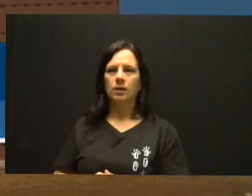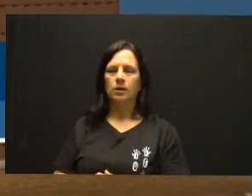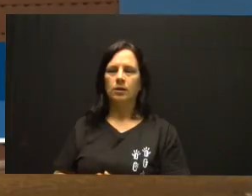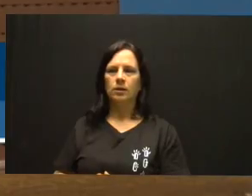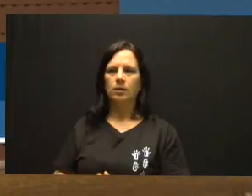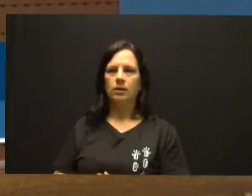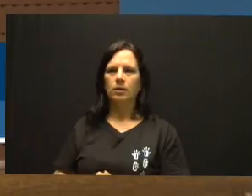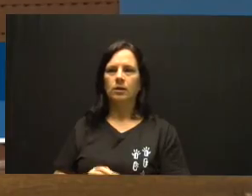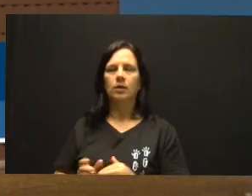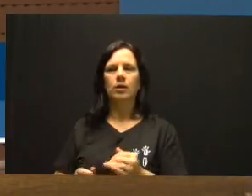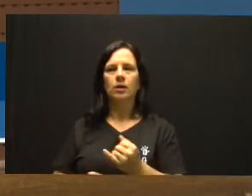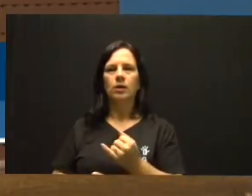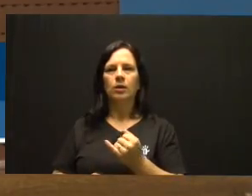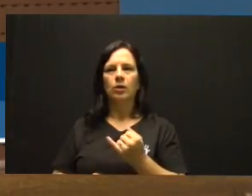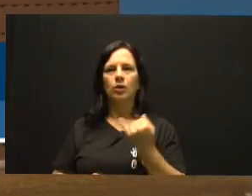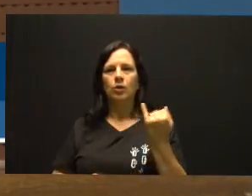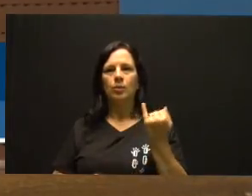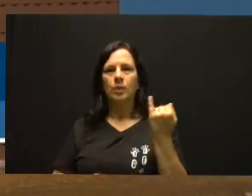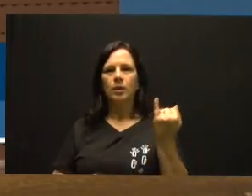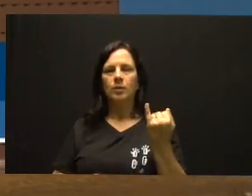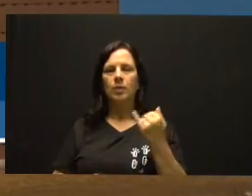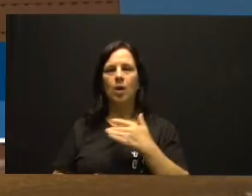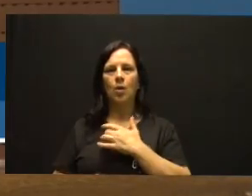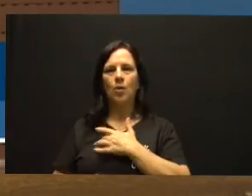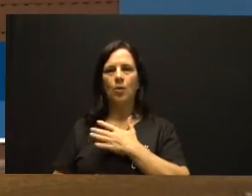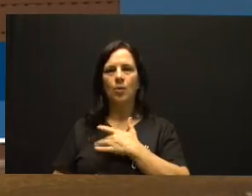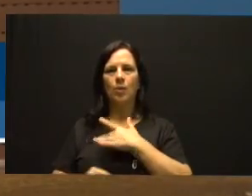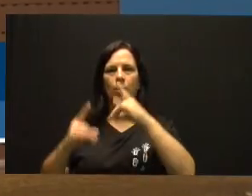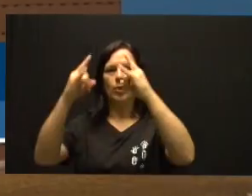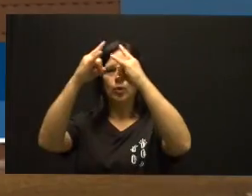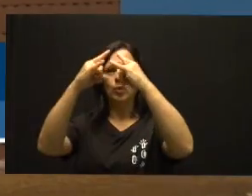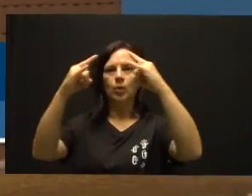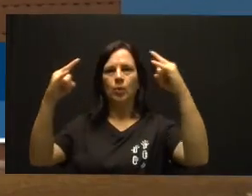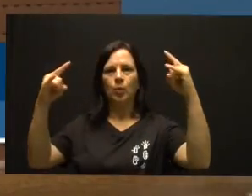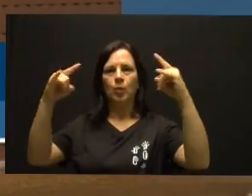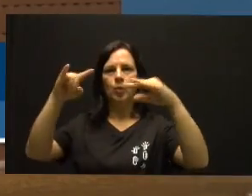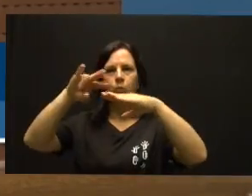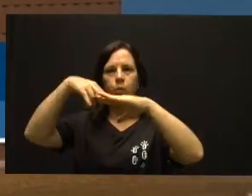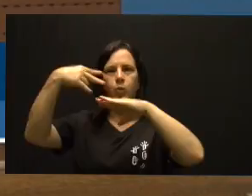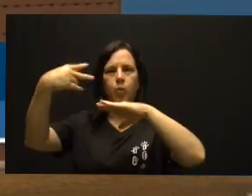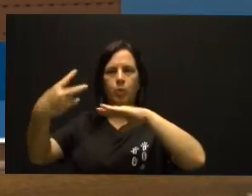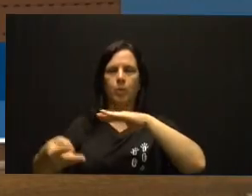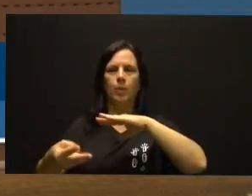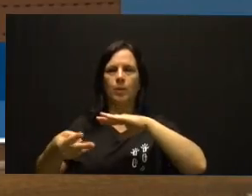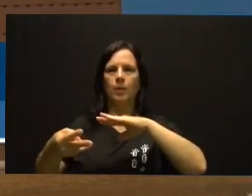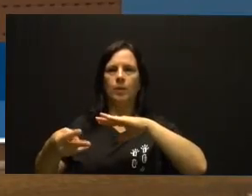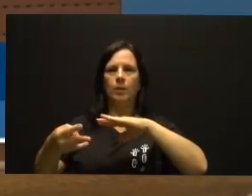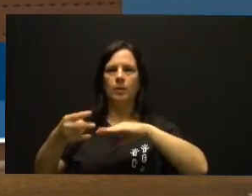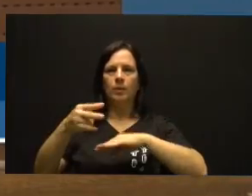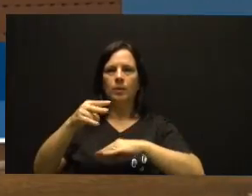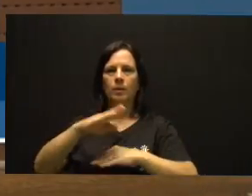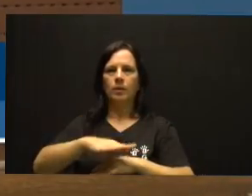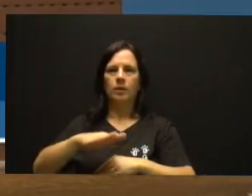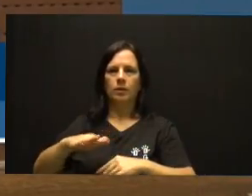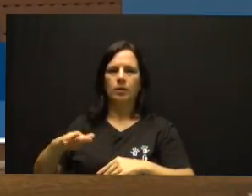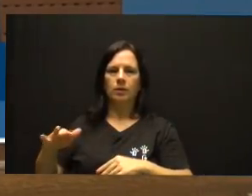O principal medo dos pais é que o forro desabe na cabeça das crianças.